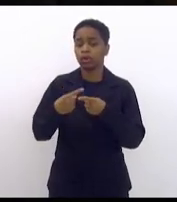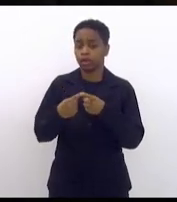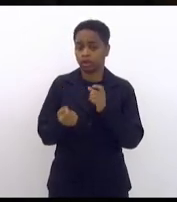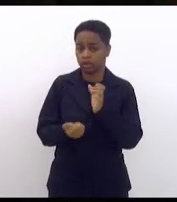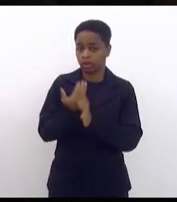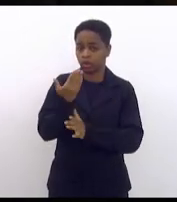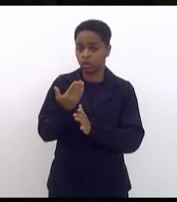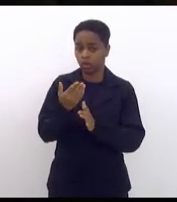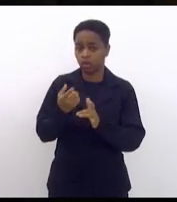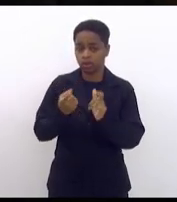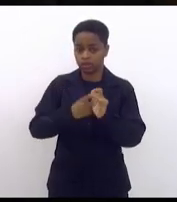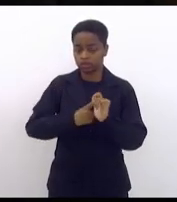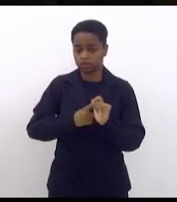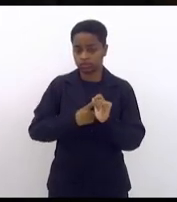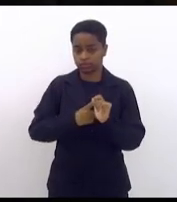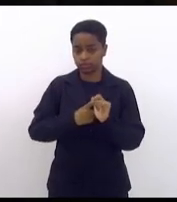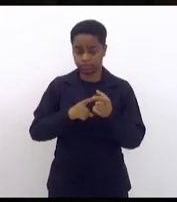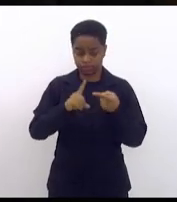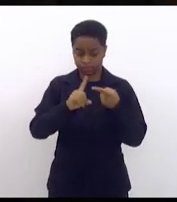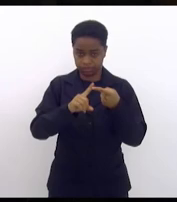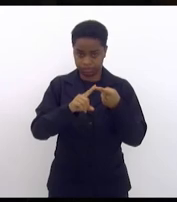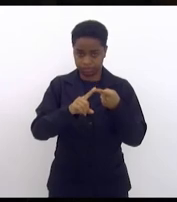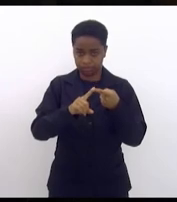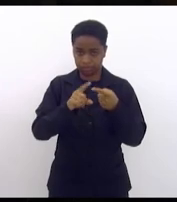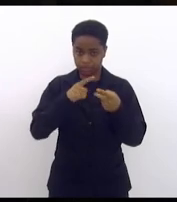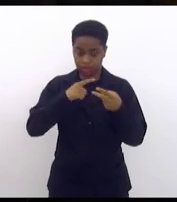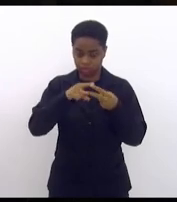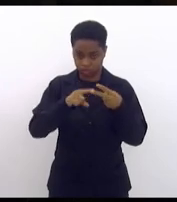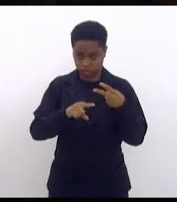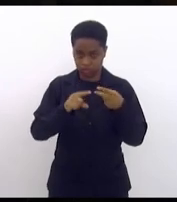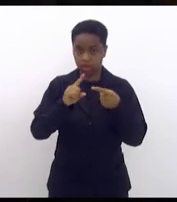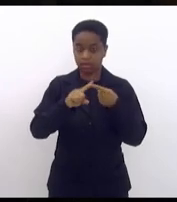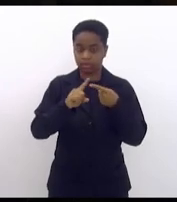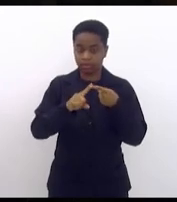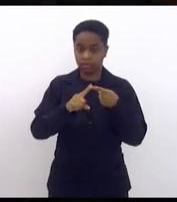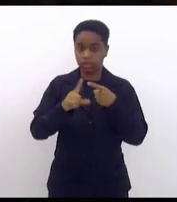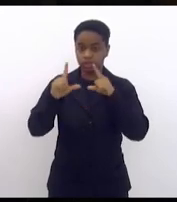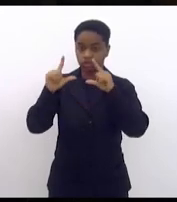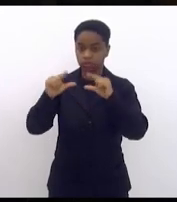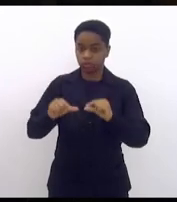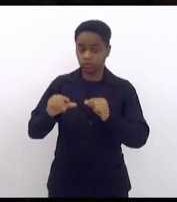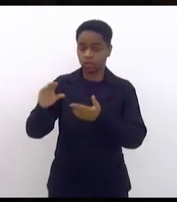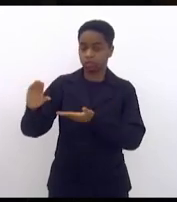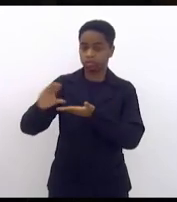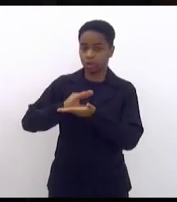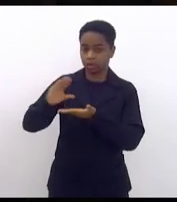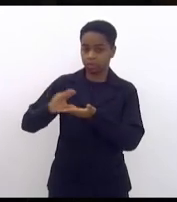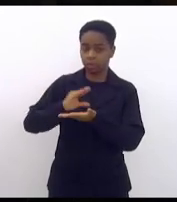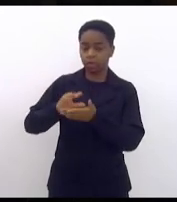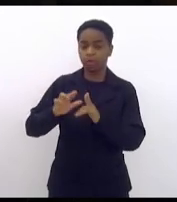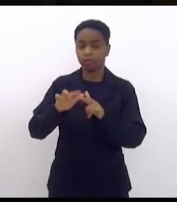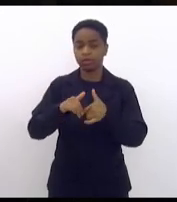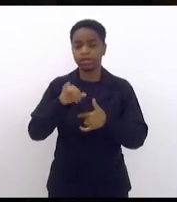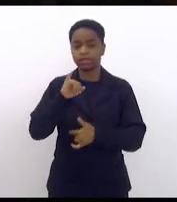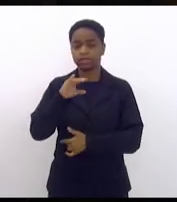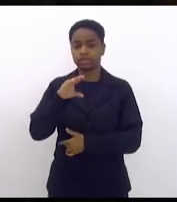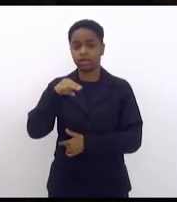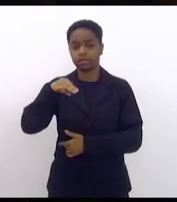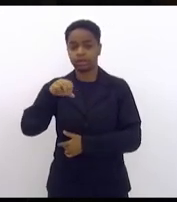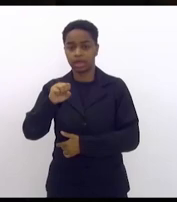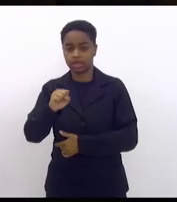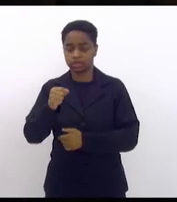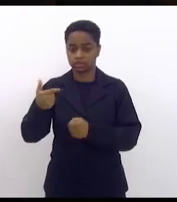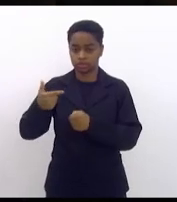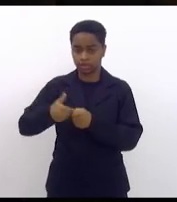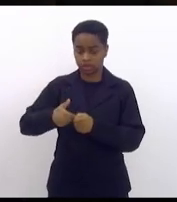lugares, principalmente. Primeiro, da queda da arrecadação que veio da redução do ICMS dos